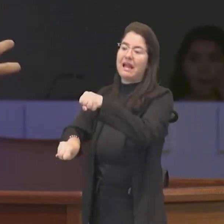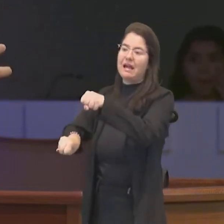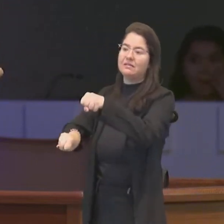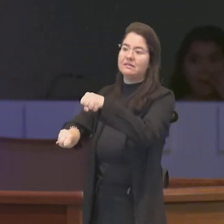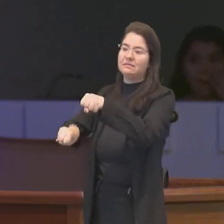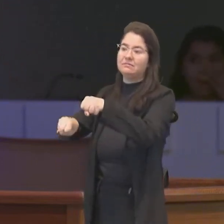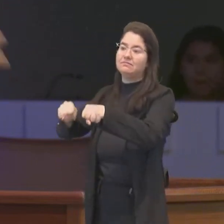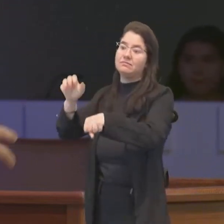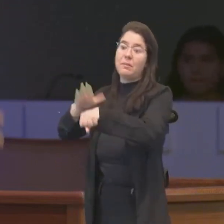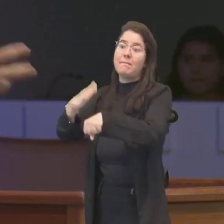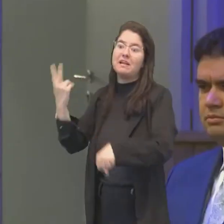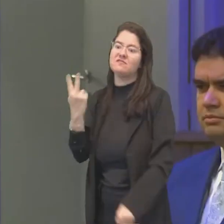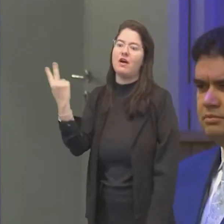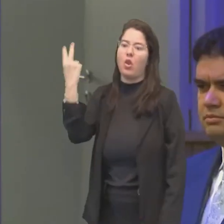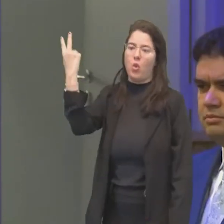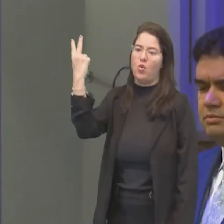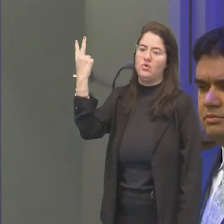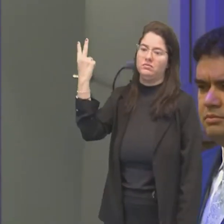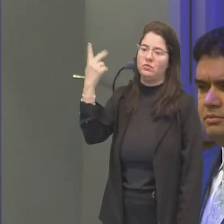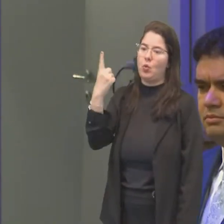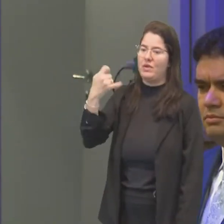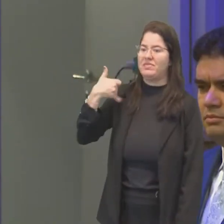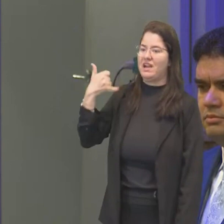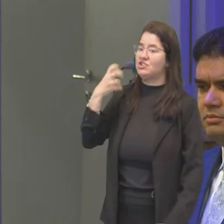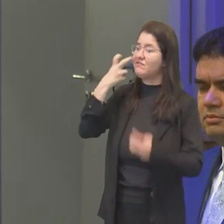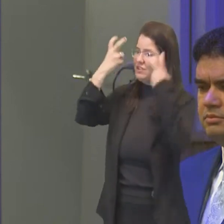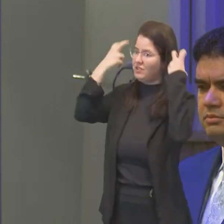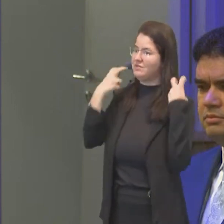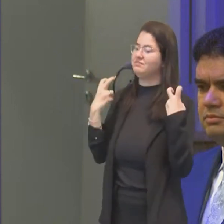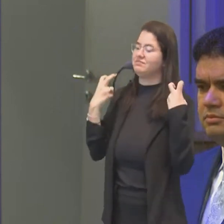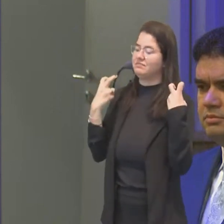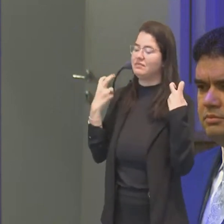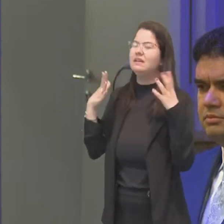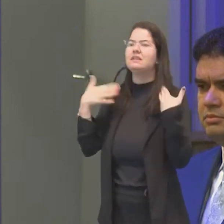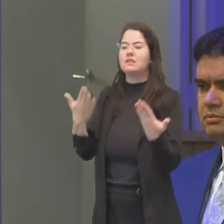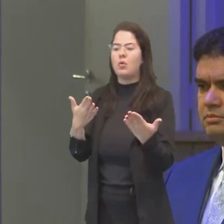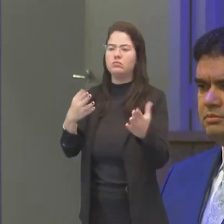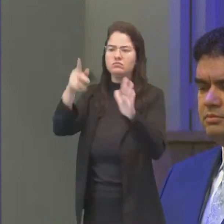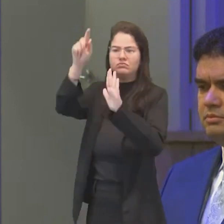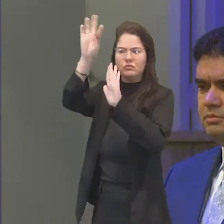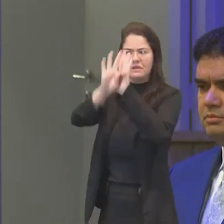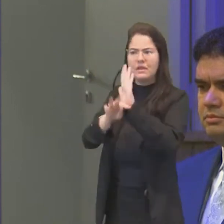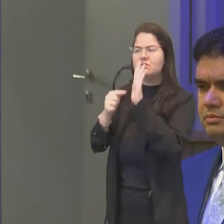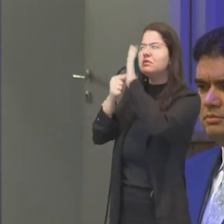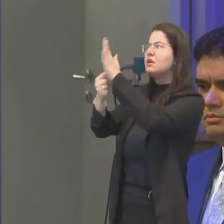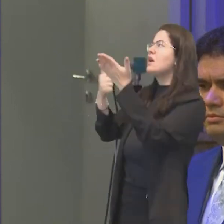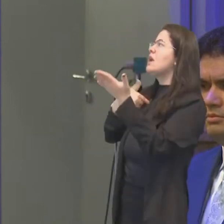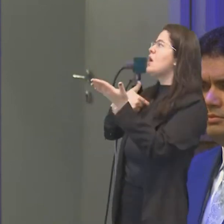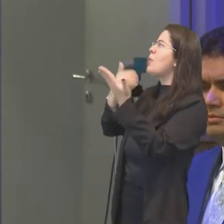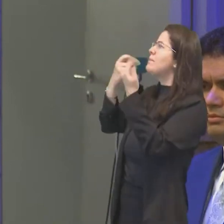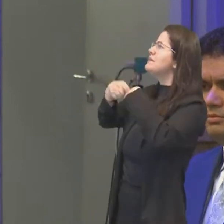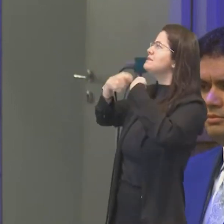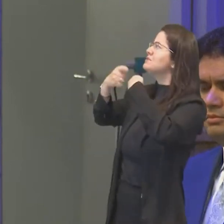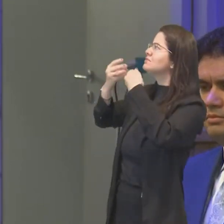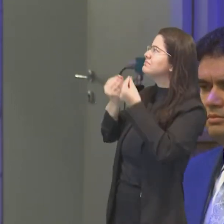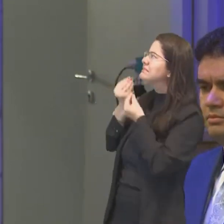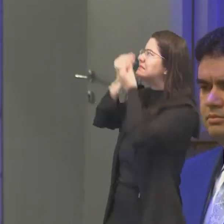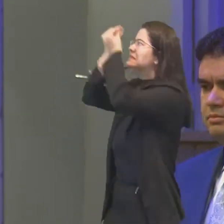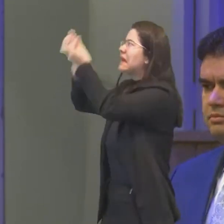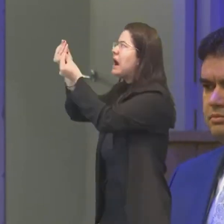valor que aquele animal possuía. Então ele diz, eu me apresentarei com um animal, com um bezerro de 1 ano.